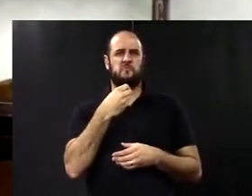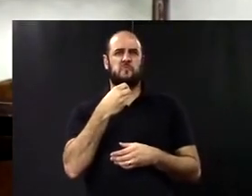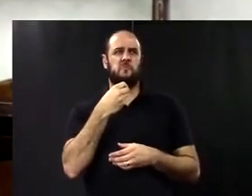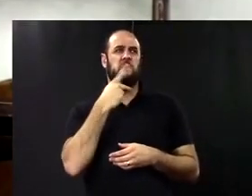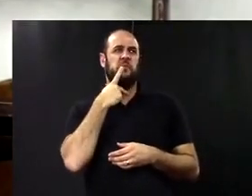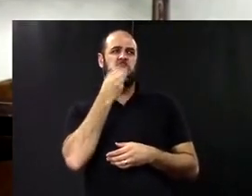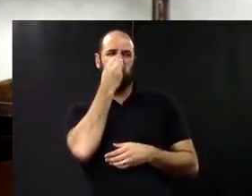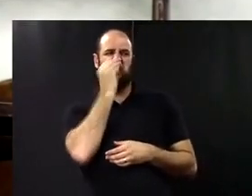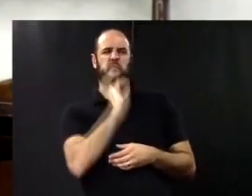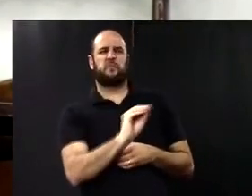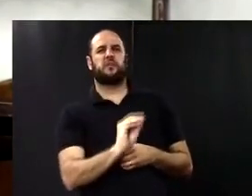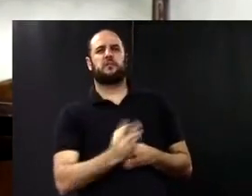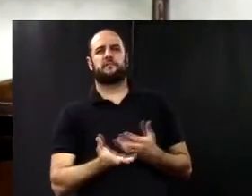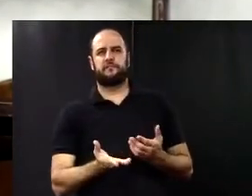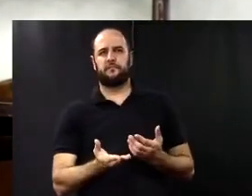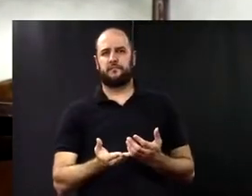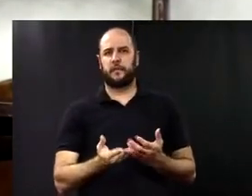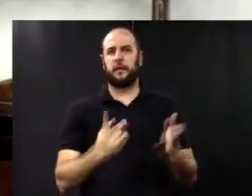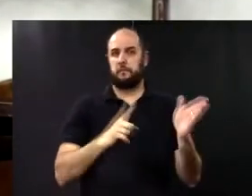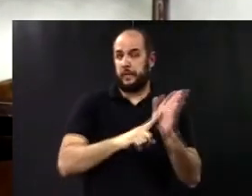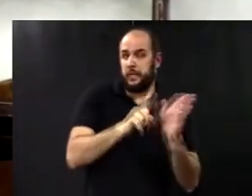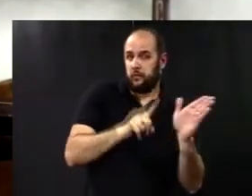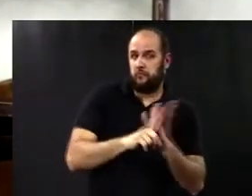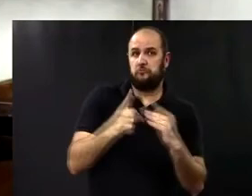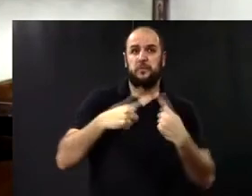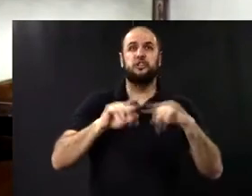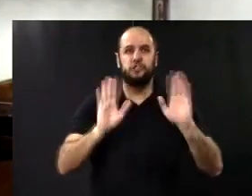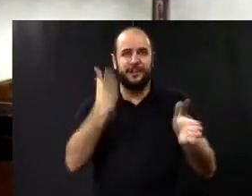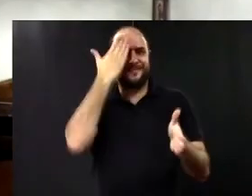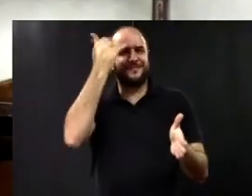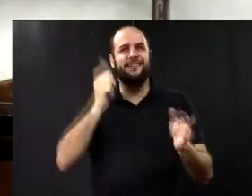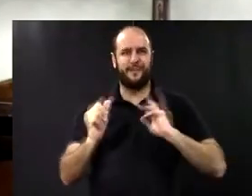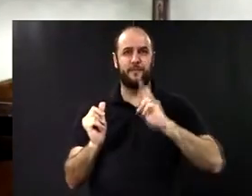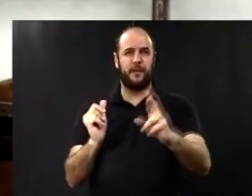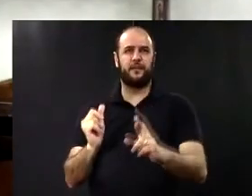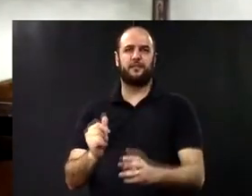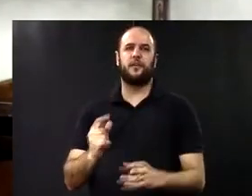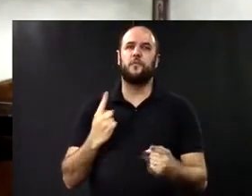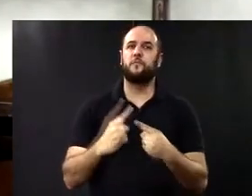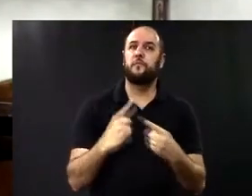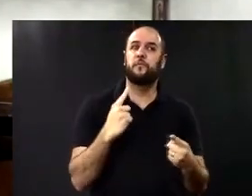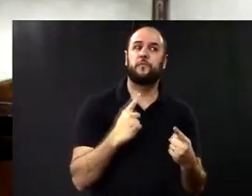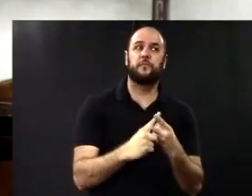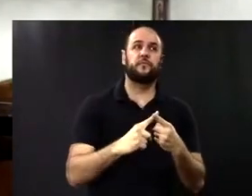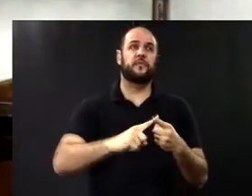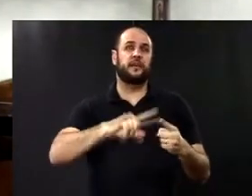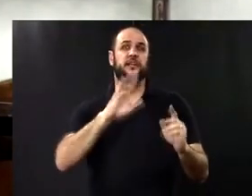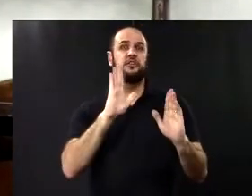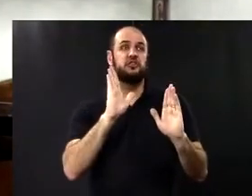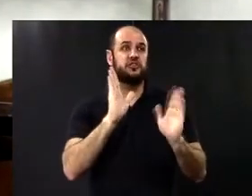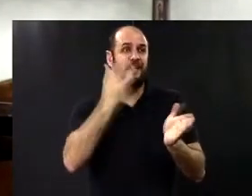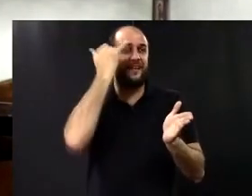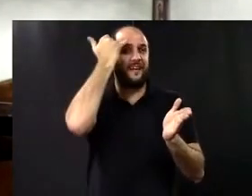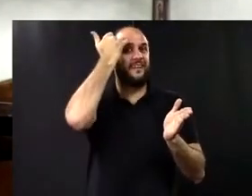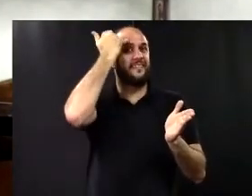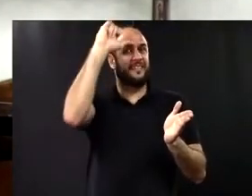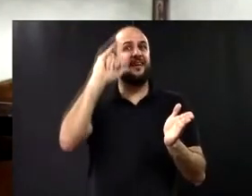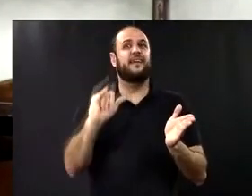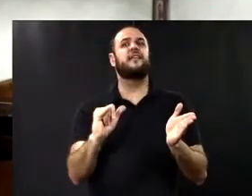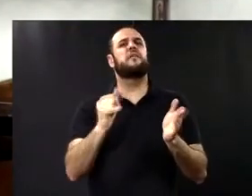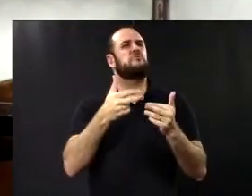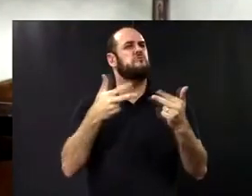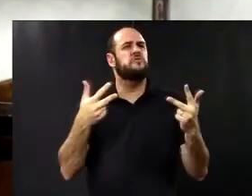pergunta retórica, mas ela está cheia de pressupostos. Por quê? Porque o autor já parte do princípio que isso é